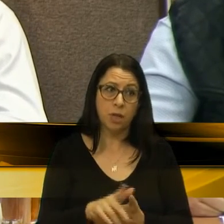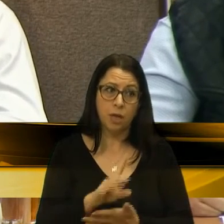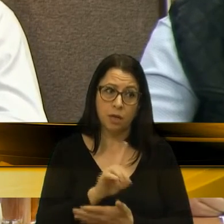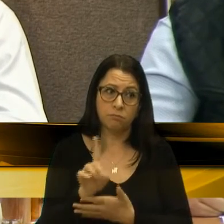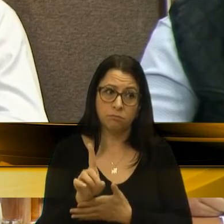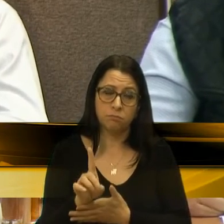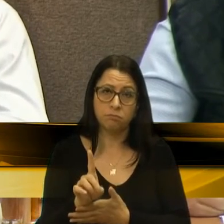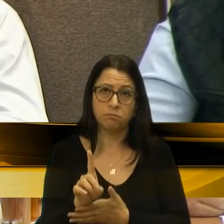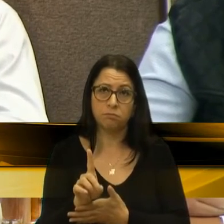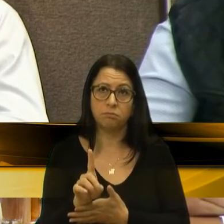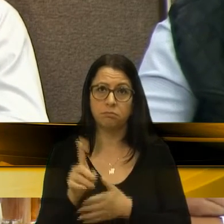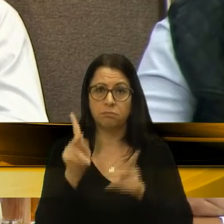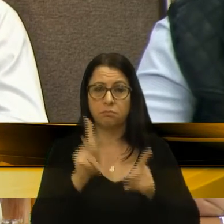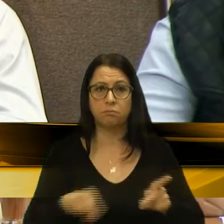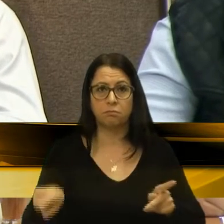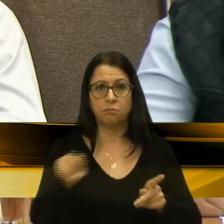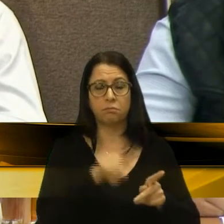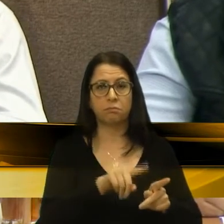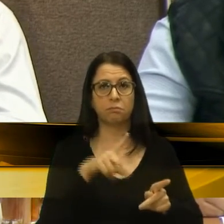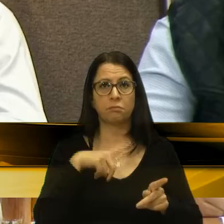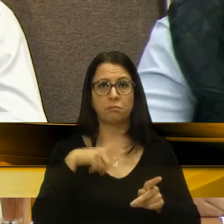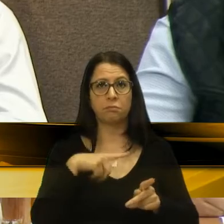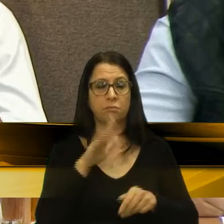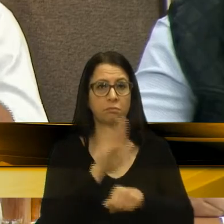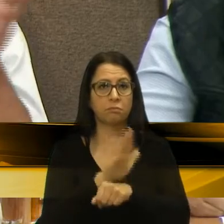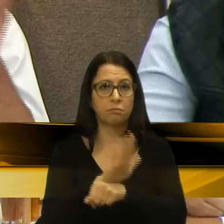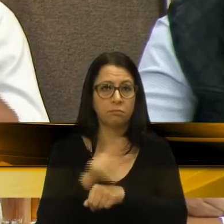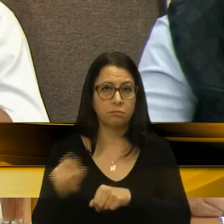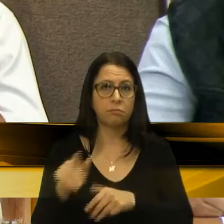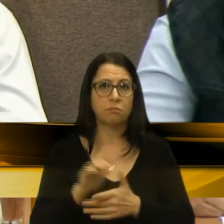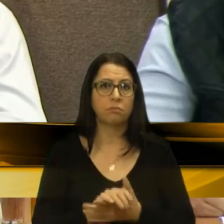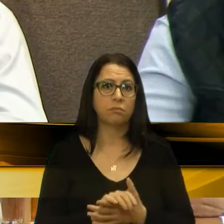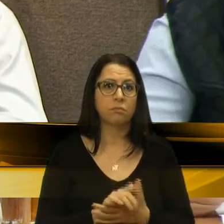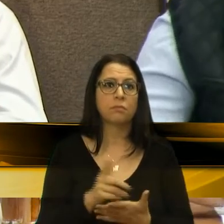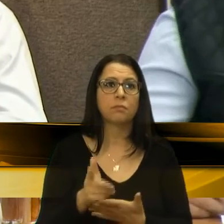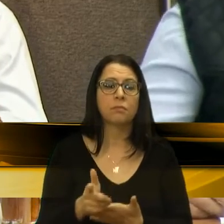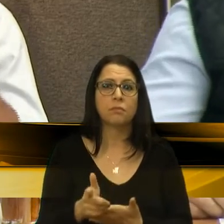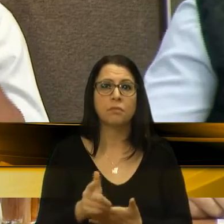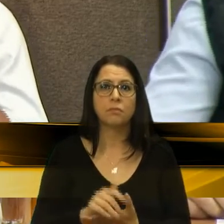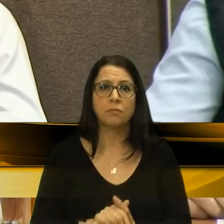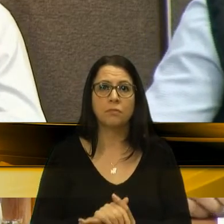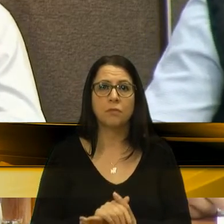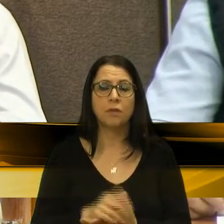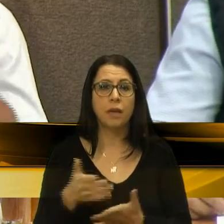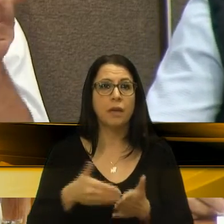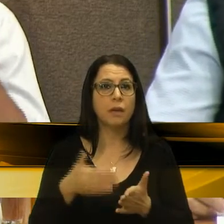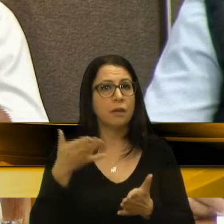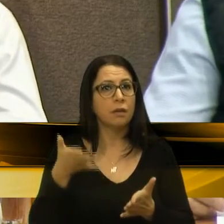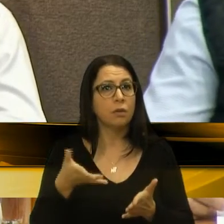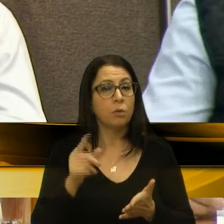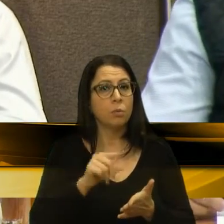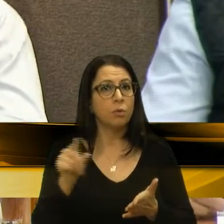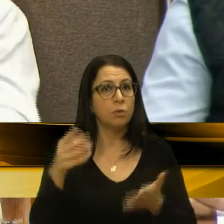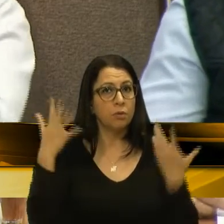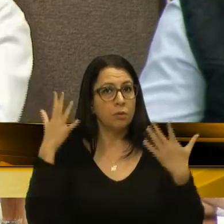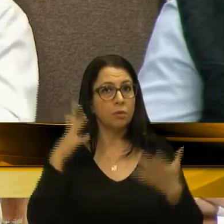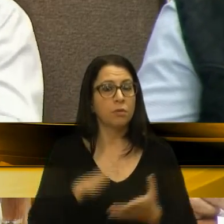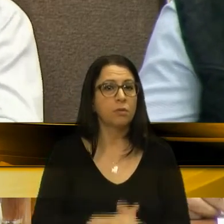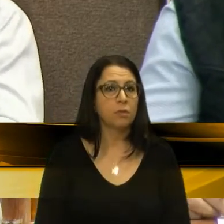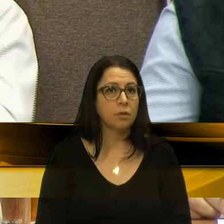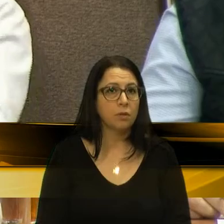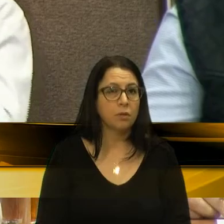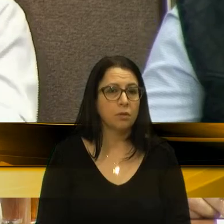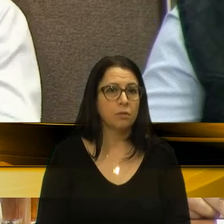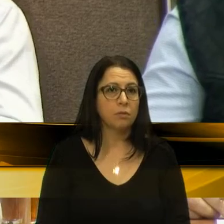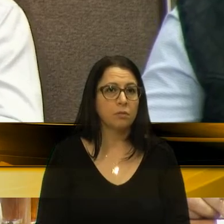o problema das pessoas e sim ajudar a vida das pessoas como o senhor veio falando até agora pouco e parabenizo mais uma vez e também vereador